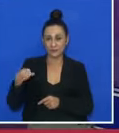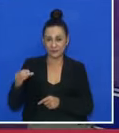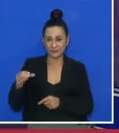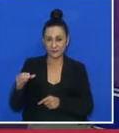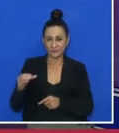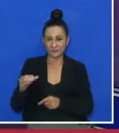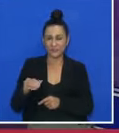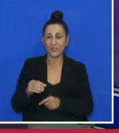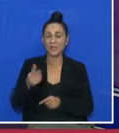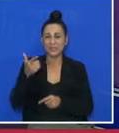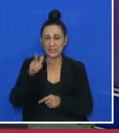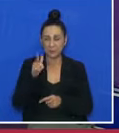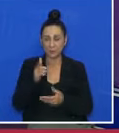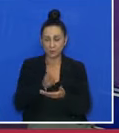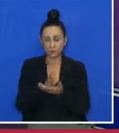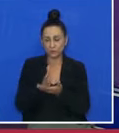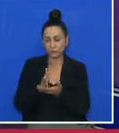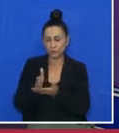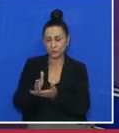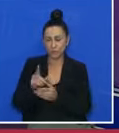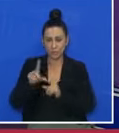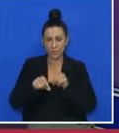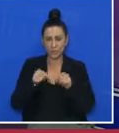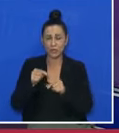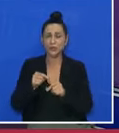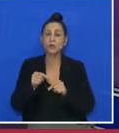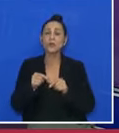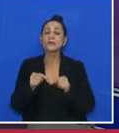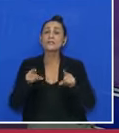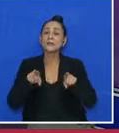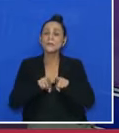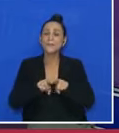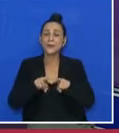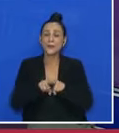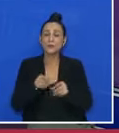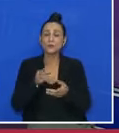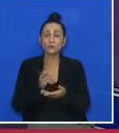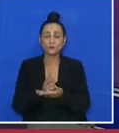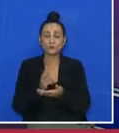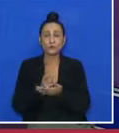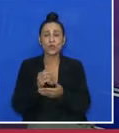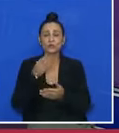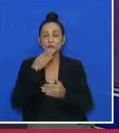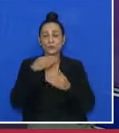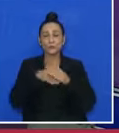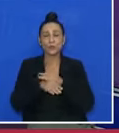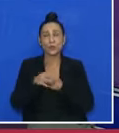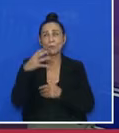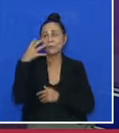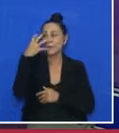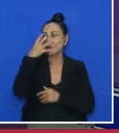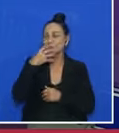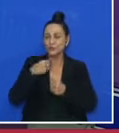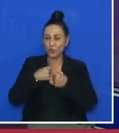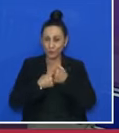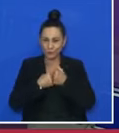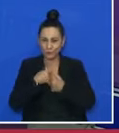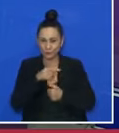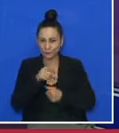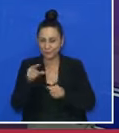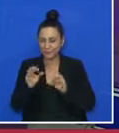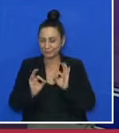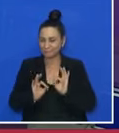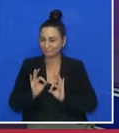R$ 75.956,38. Após o sorteio da dupla cena, realizaremos aqui o sorteio da Time Mania, a modalidade dos apaixonados por futebol. Você está